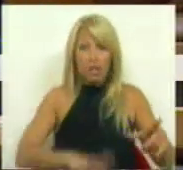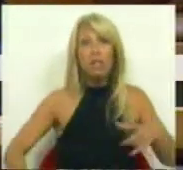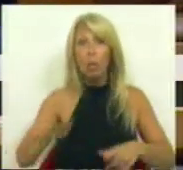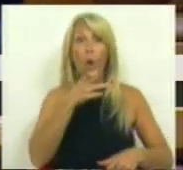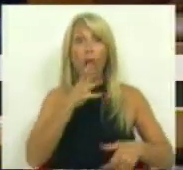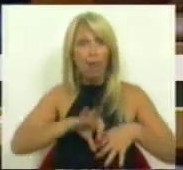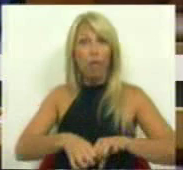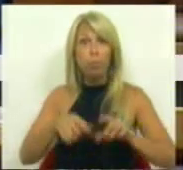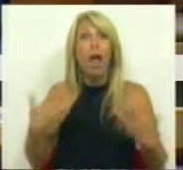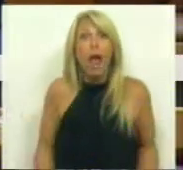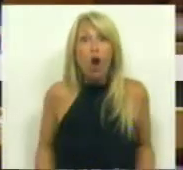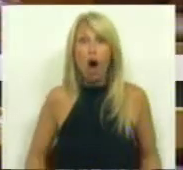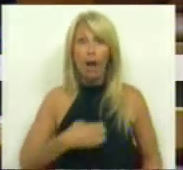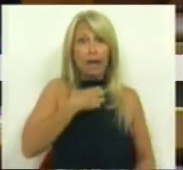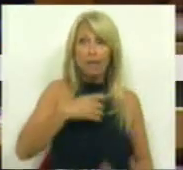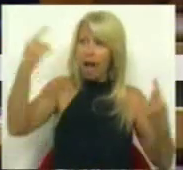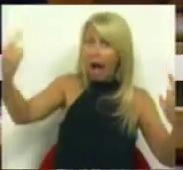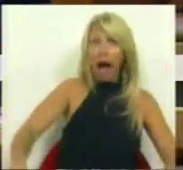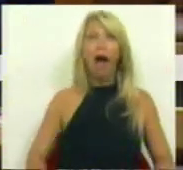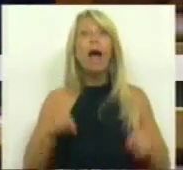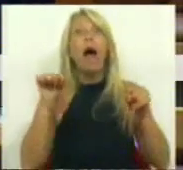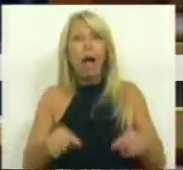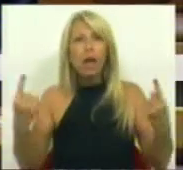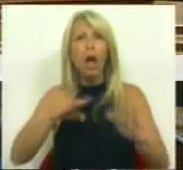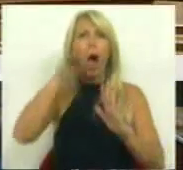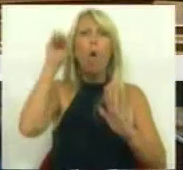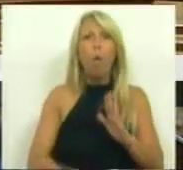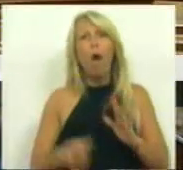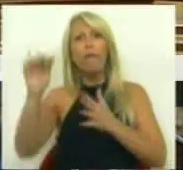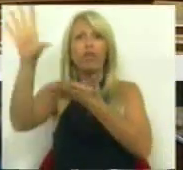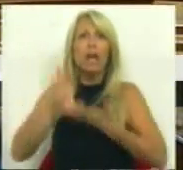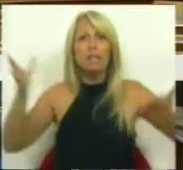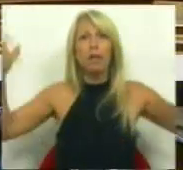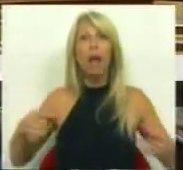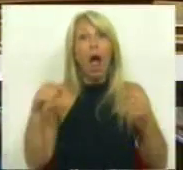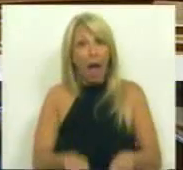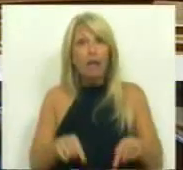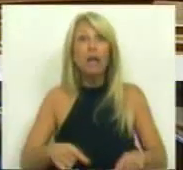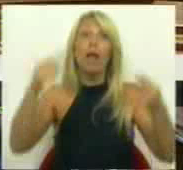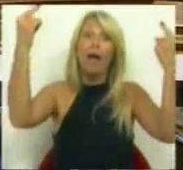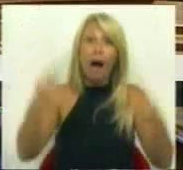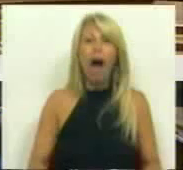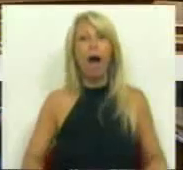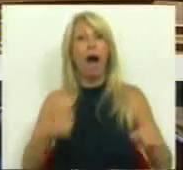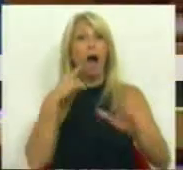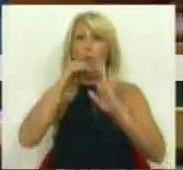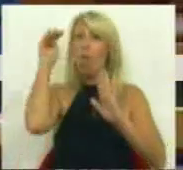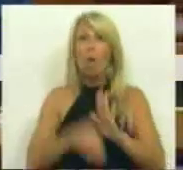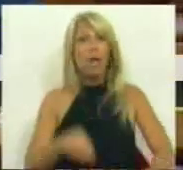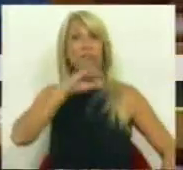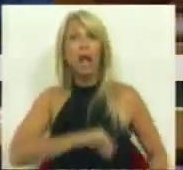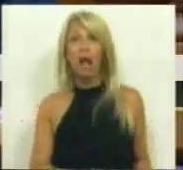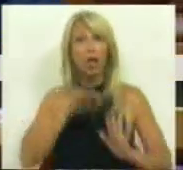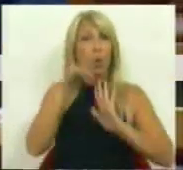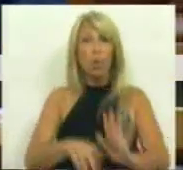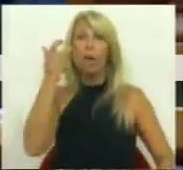a viver. Aqui é que há quebras de financiamento, aqui é que há quebras de salários, aqui é que há quebras de pensões